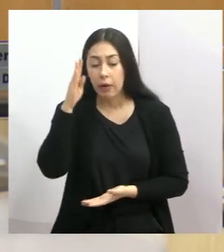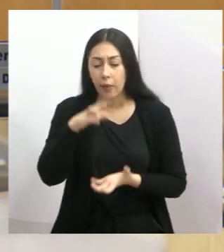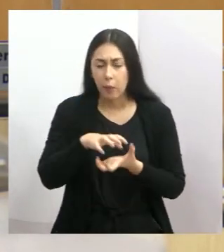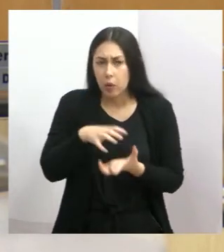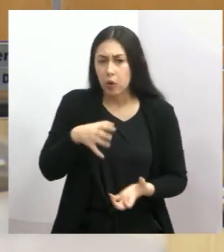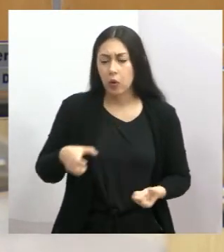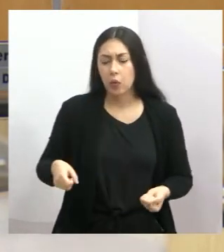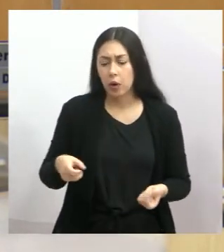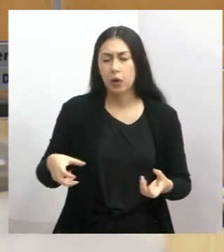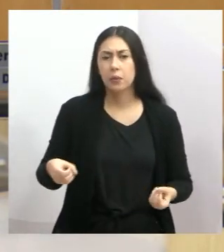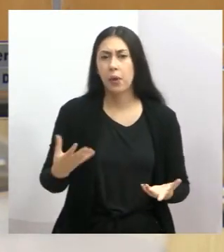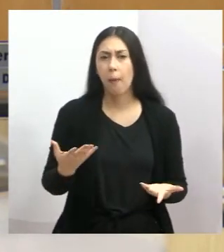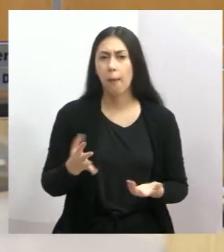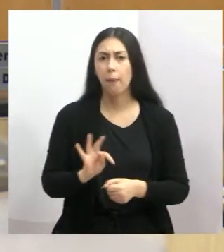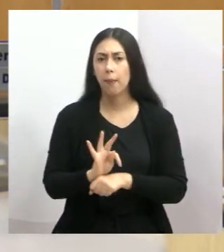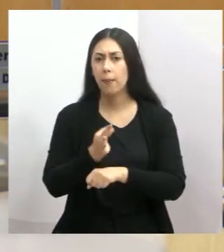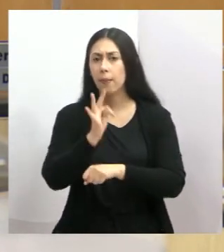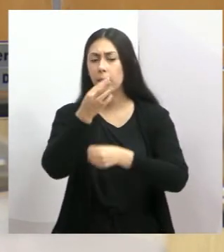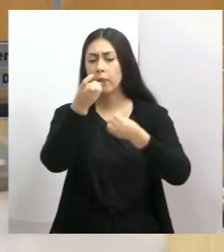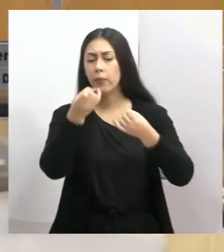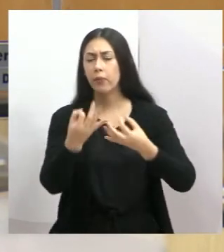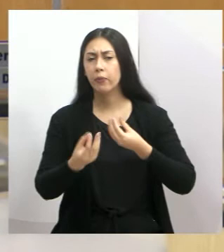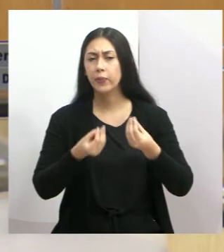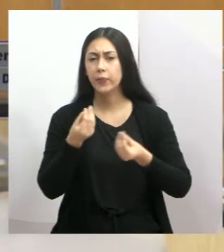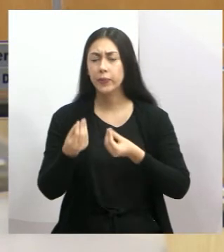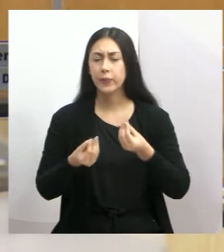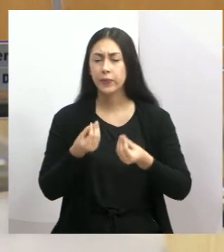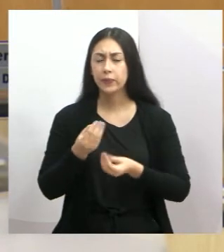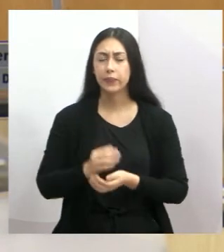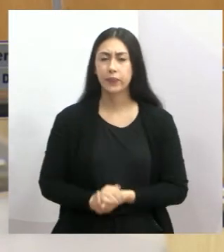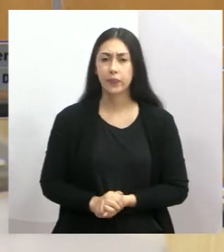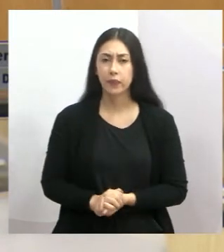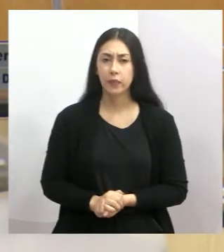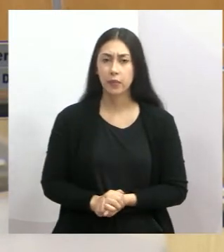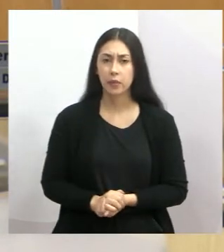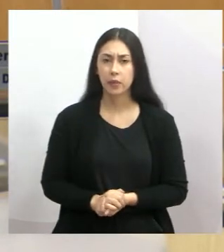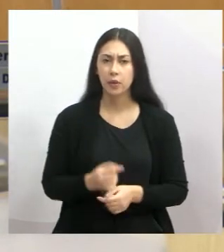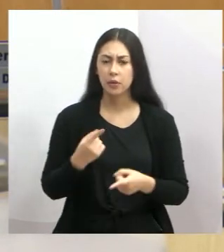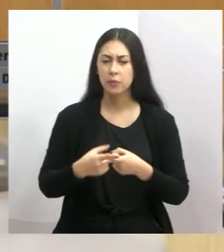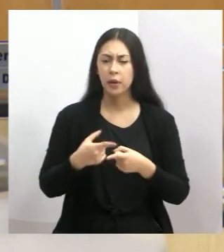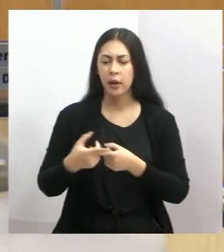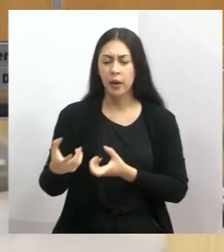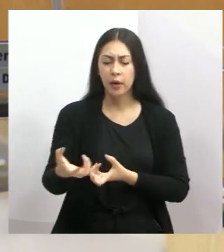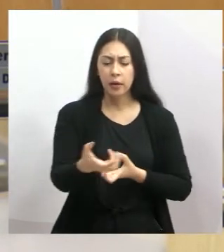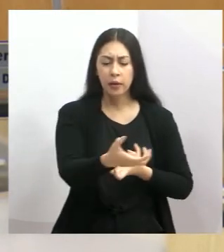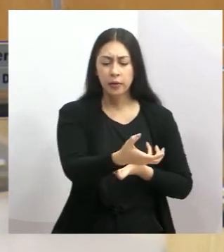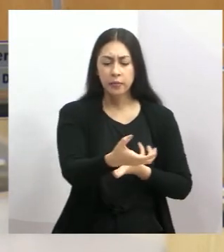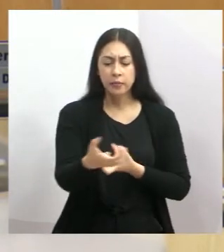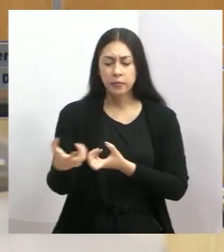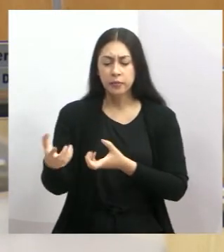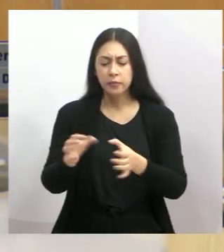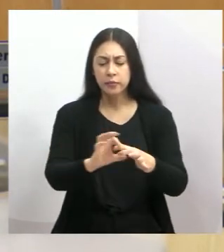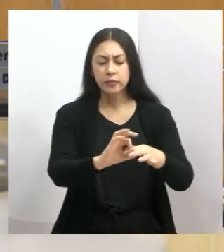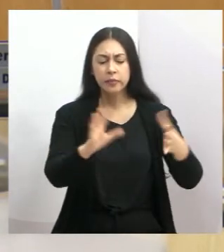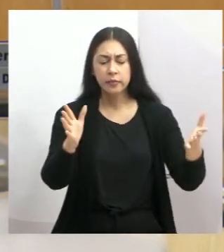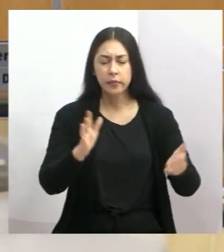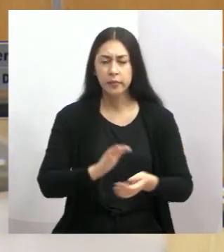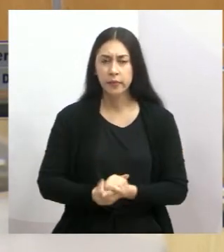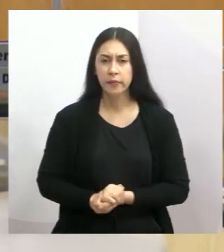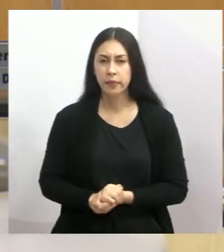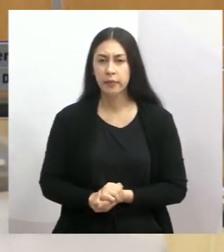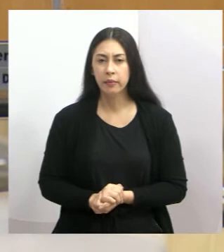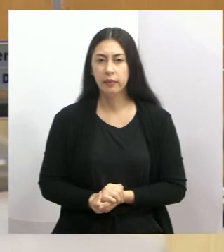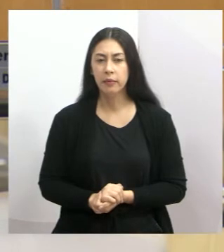justificativa técnica para esse procedimento é porque as mangueiras foram colocar dessa forma